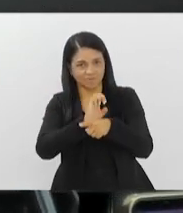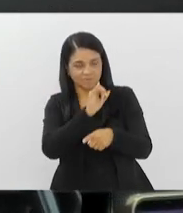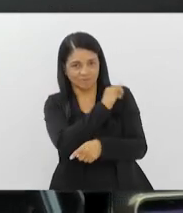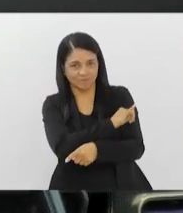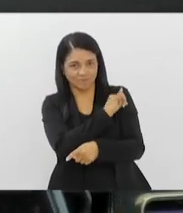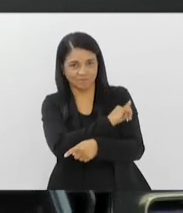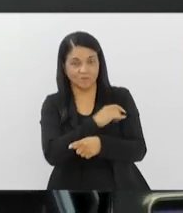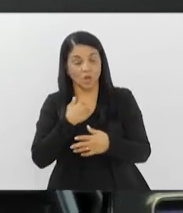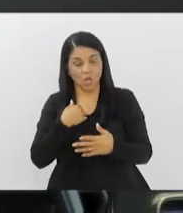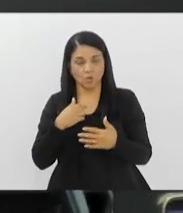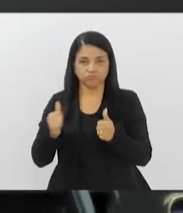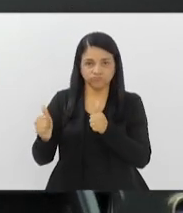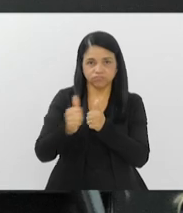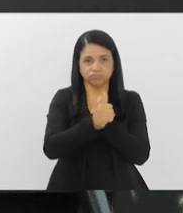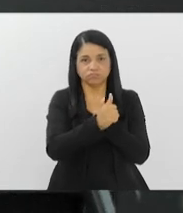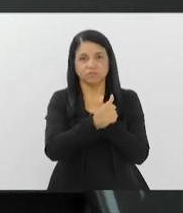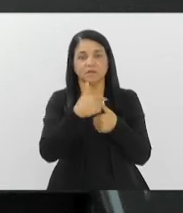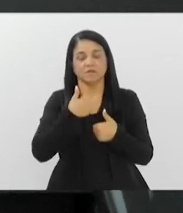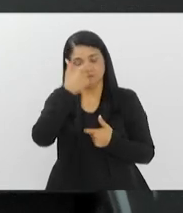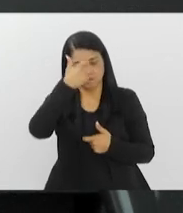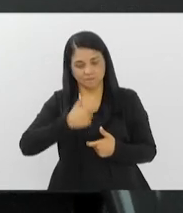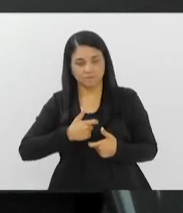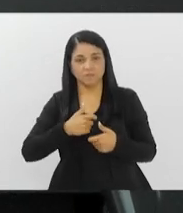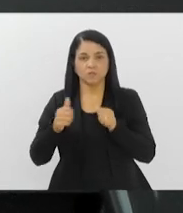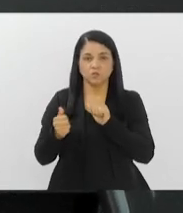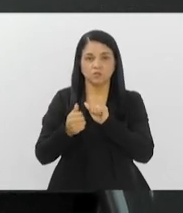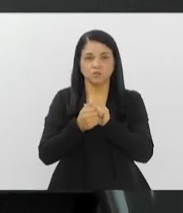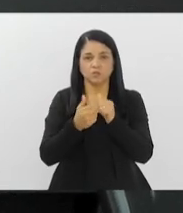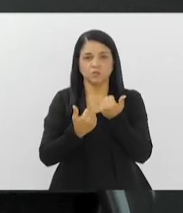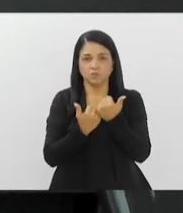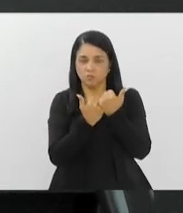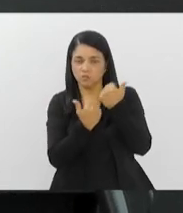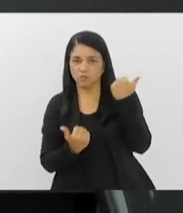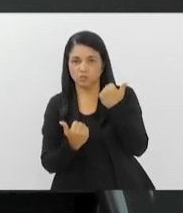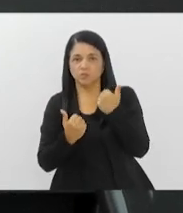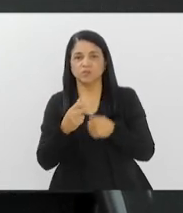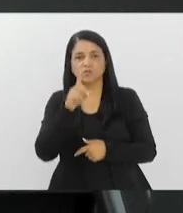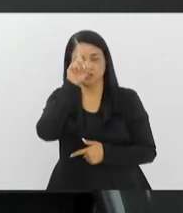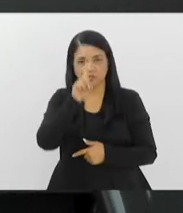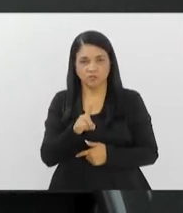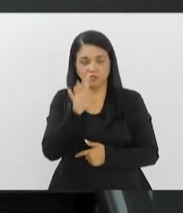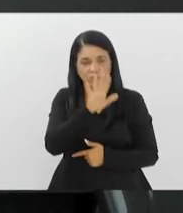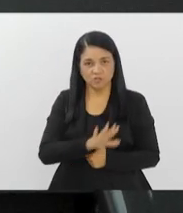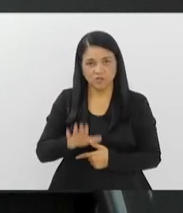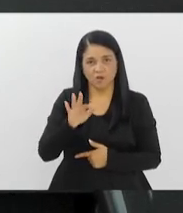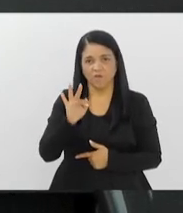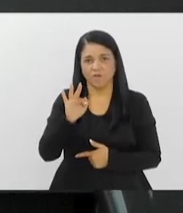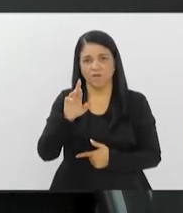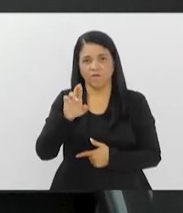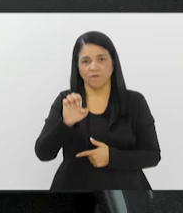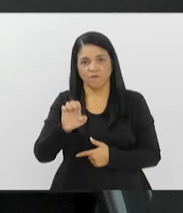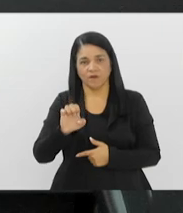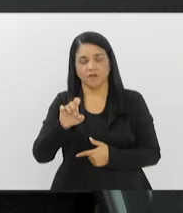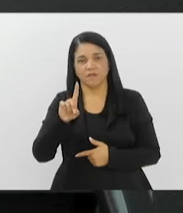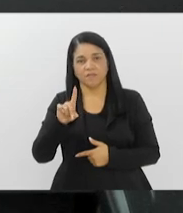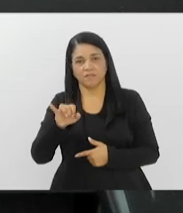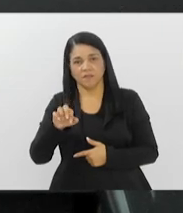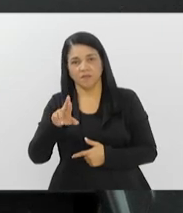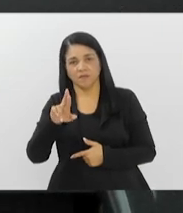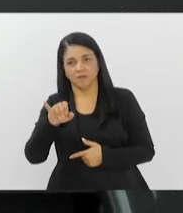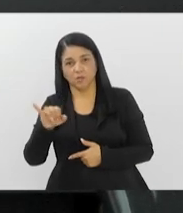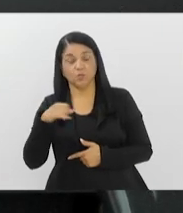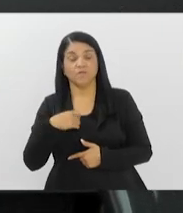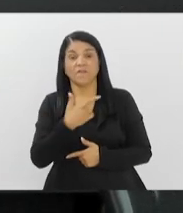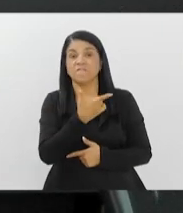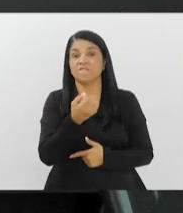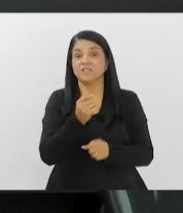que hoje estou à frente, junto com o nosso subdiretor-geral, que é o Frederico. E o nosso fórum já tem 20 anos, completou